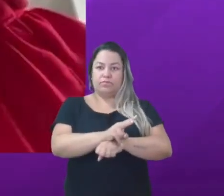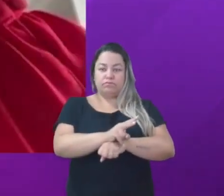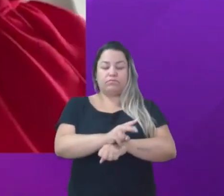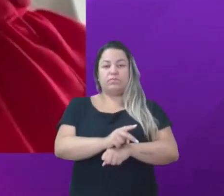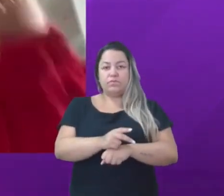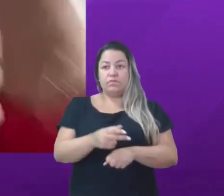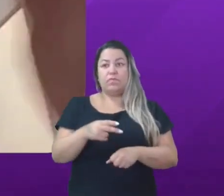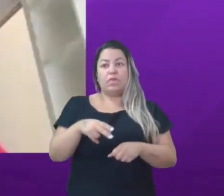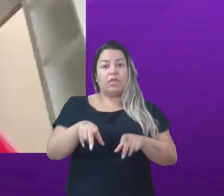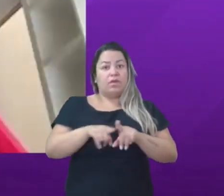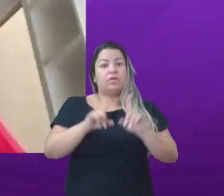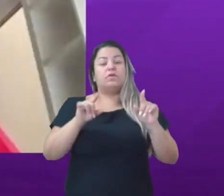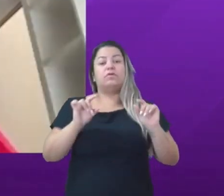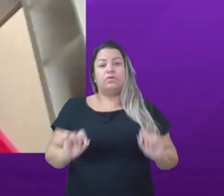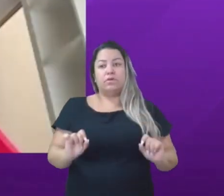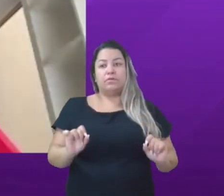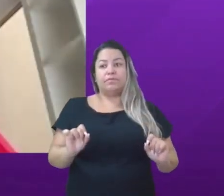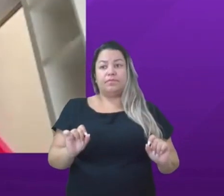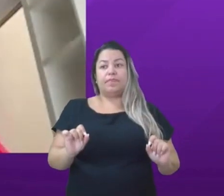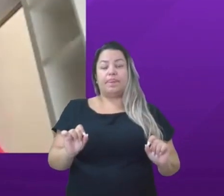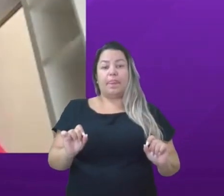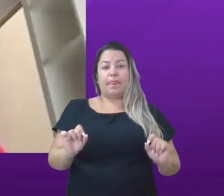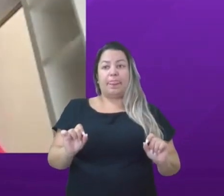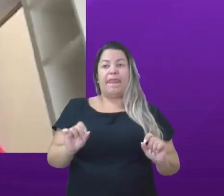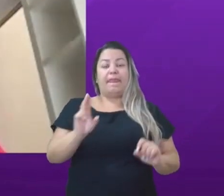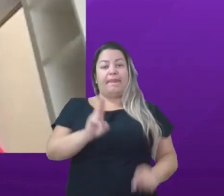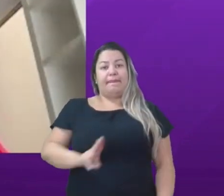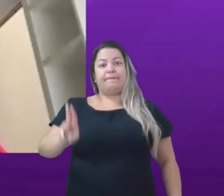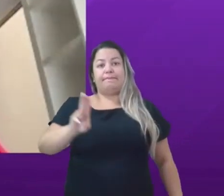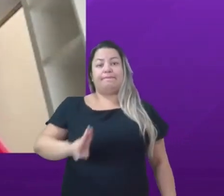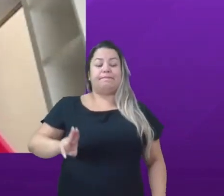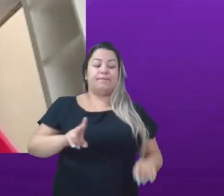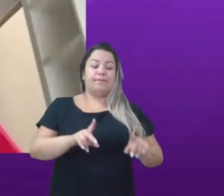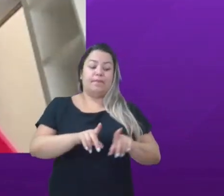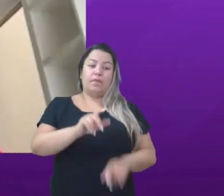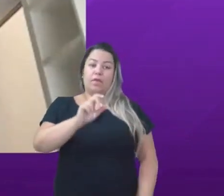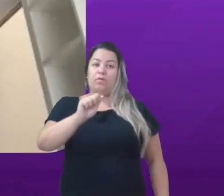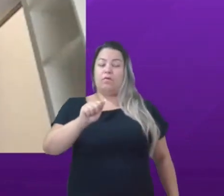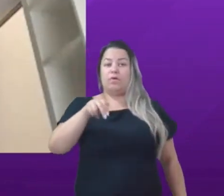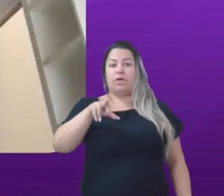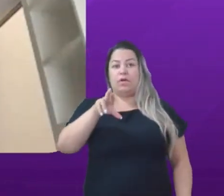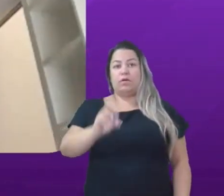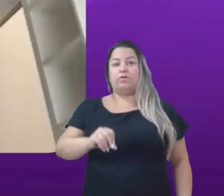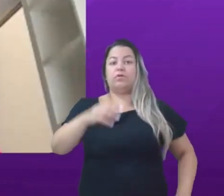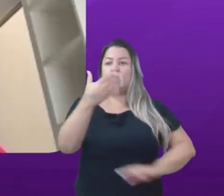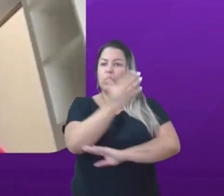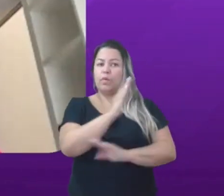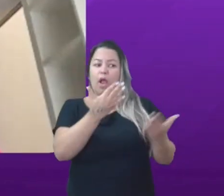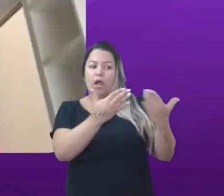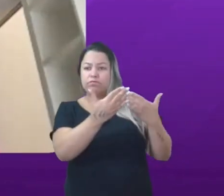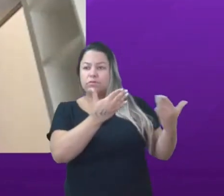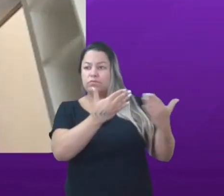nativas, que eles utilizam como a agrofloresta menores áreas de comparação